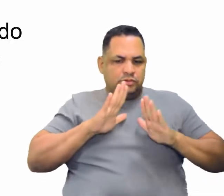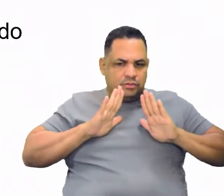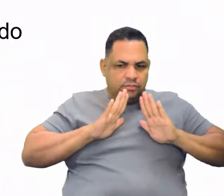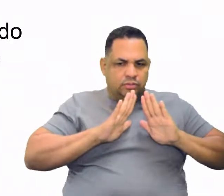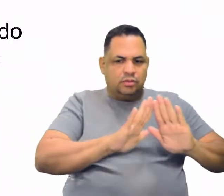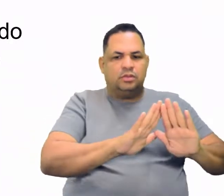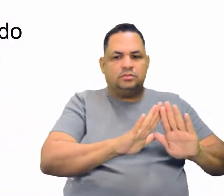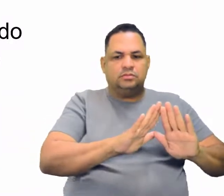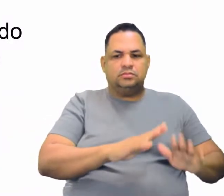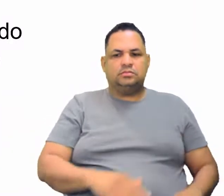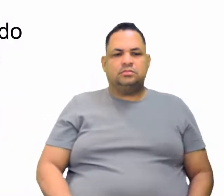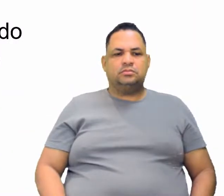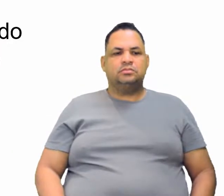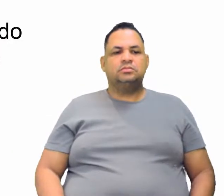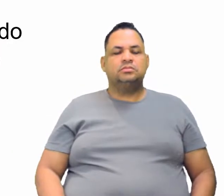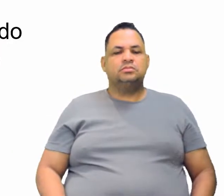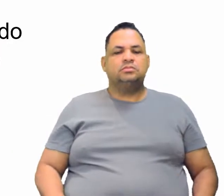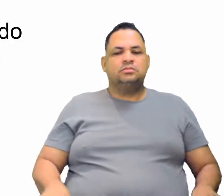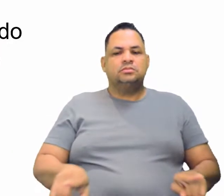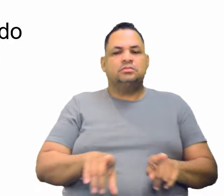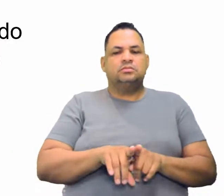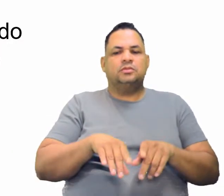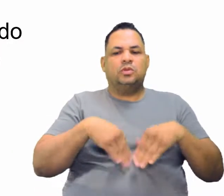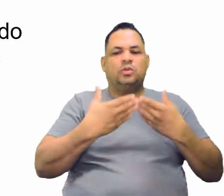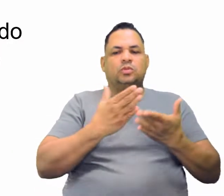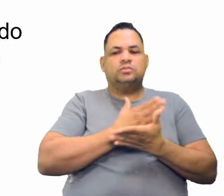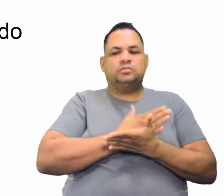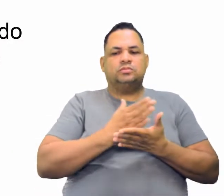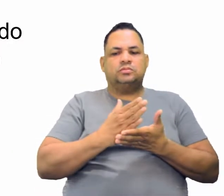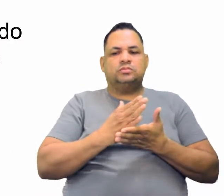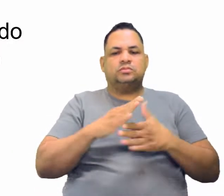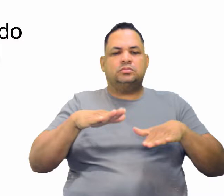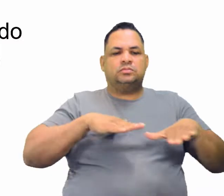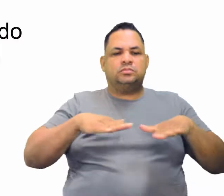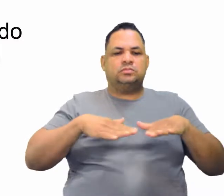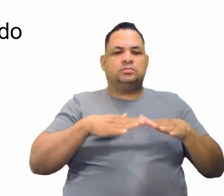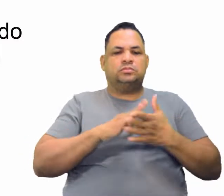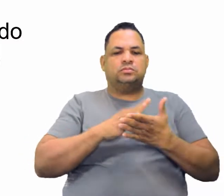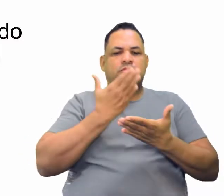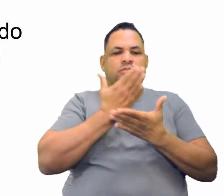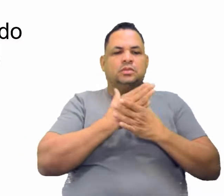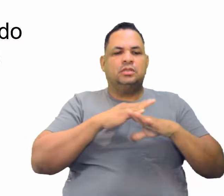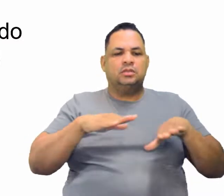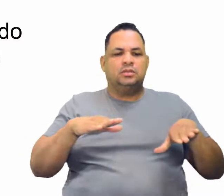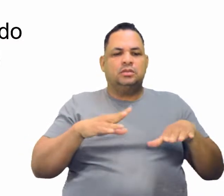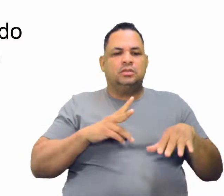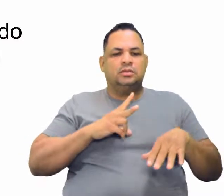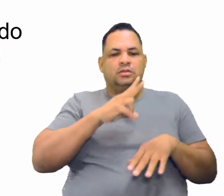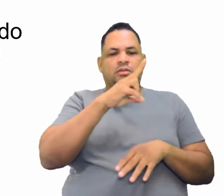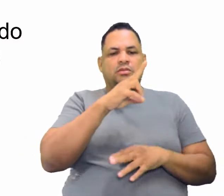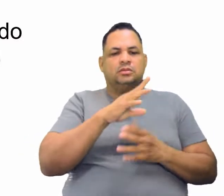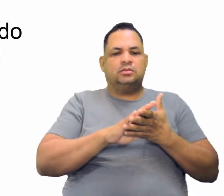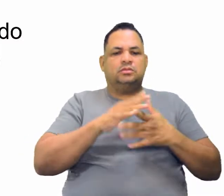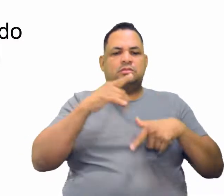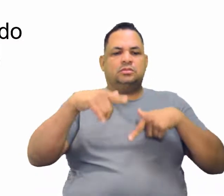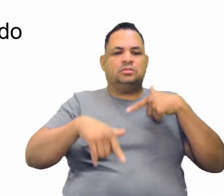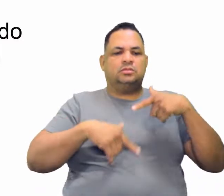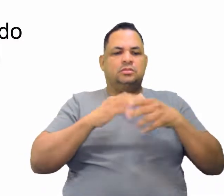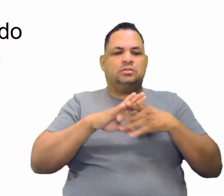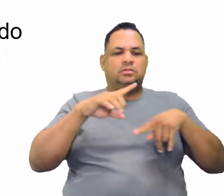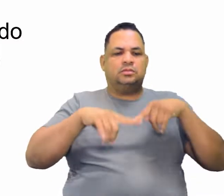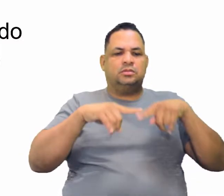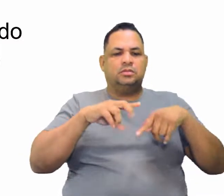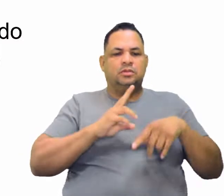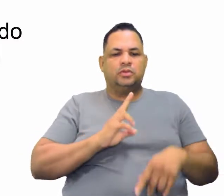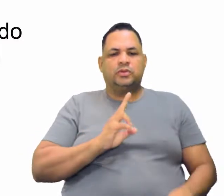eles, certo? E ele falou também que uma vez iniciado o movimento, cessando a ação dessas forças que atuam sobre o